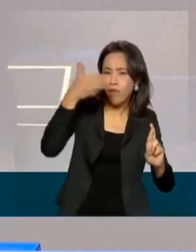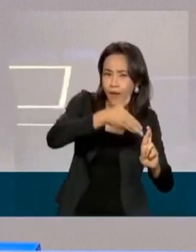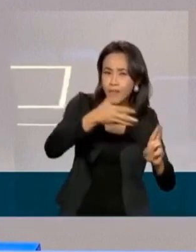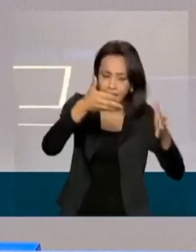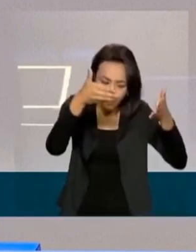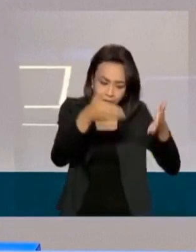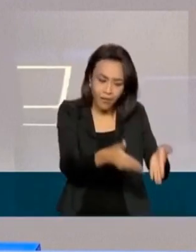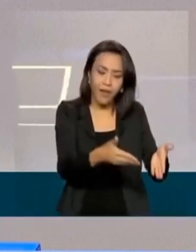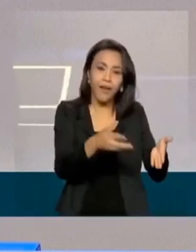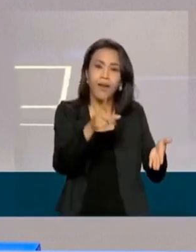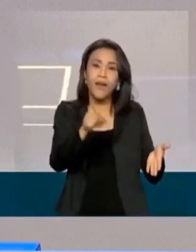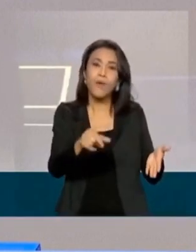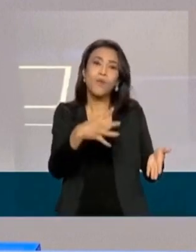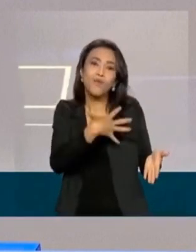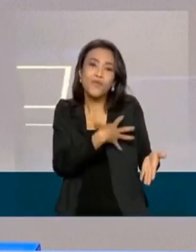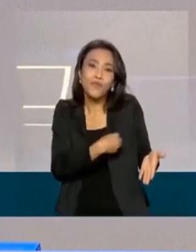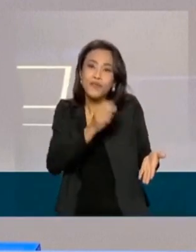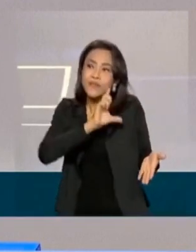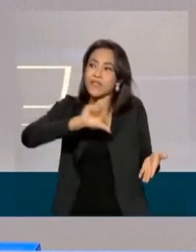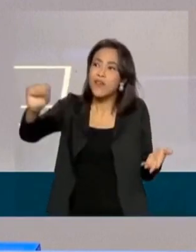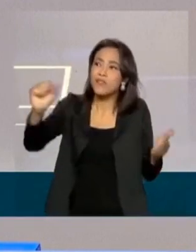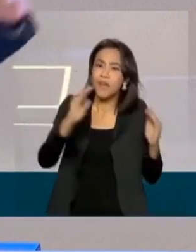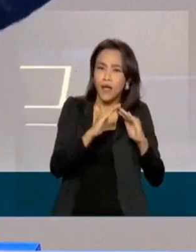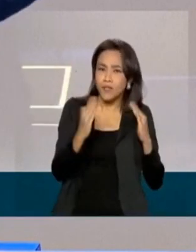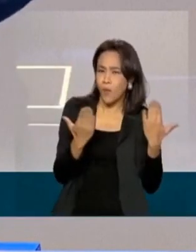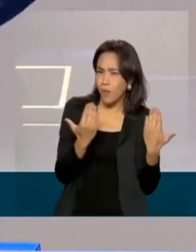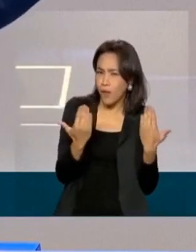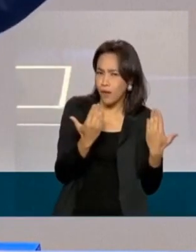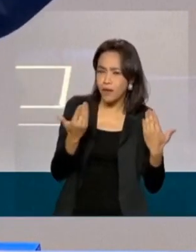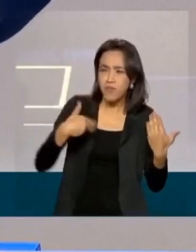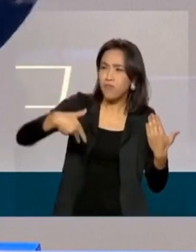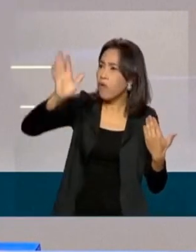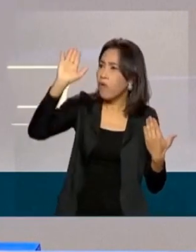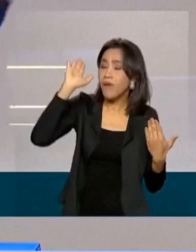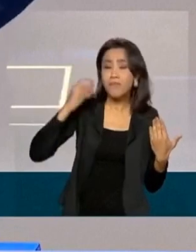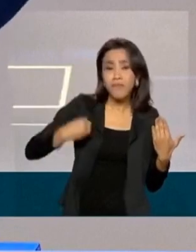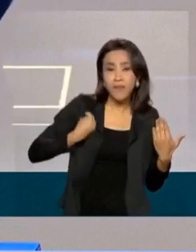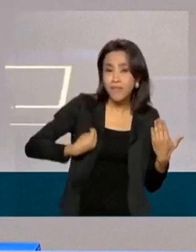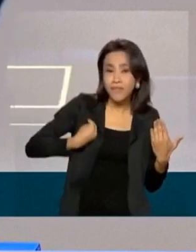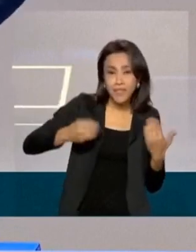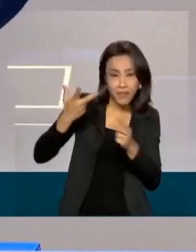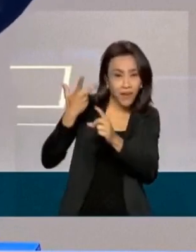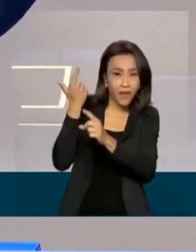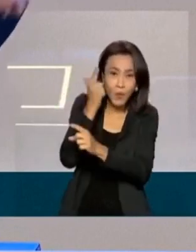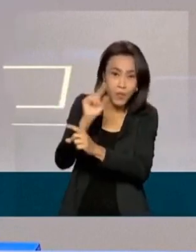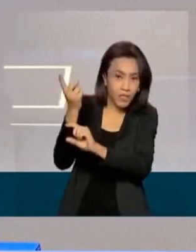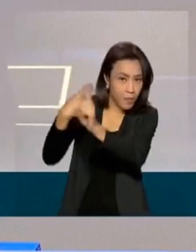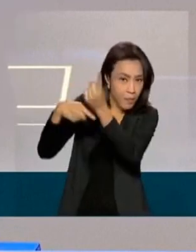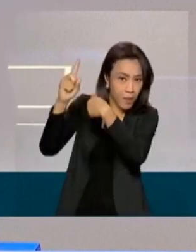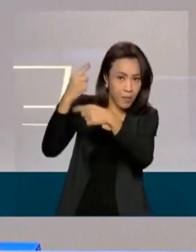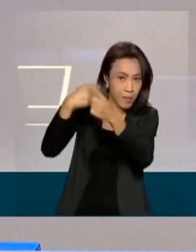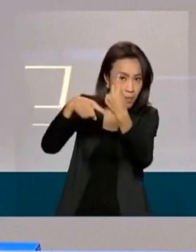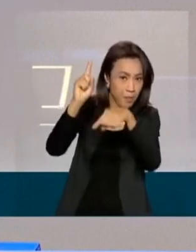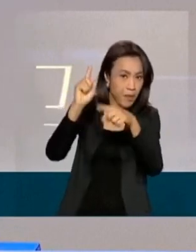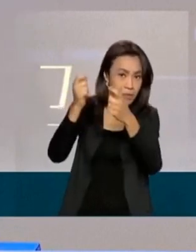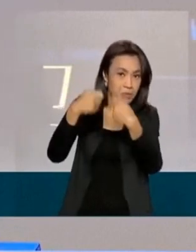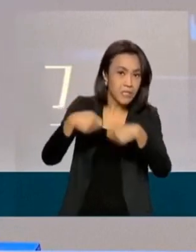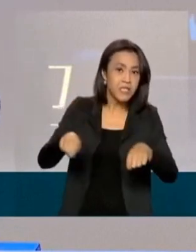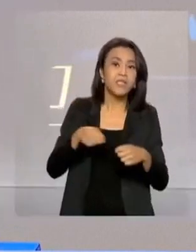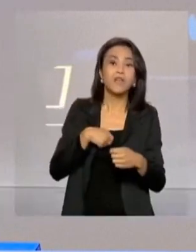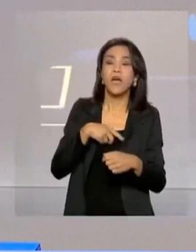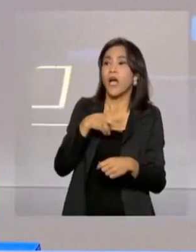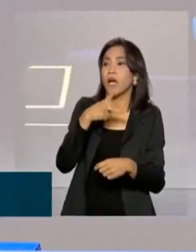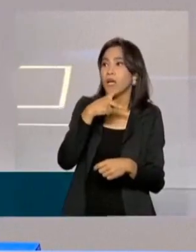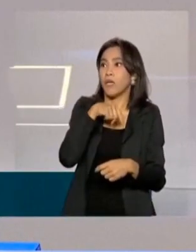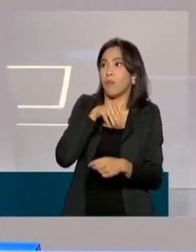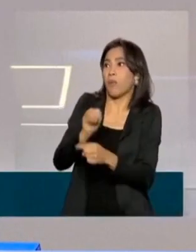É como um filho que saiu de casa aos 18, 19 anos e foi para a vida. E agora vai vencer e vai seguir. Não precisa mais ficar sob a proteção